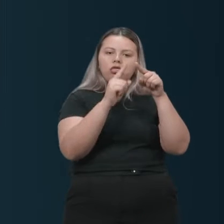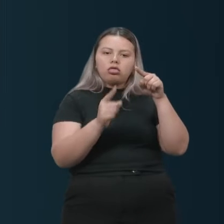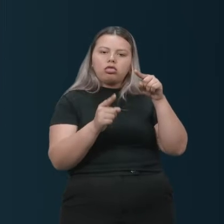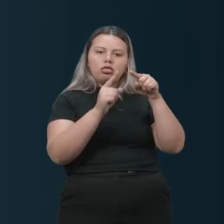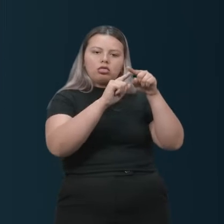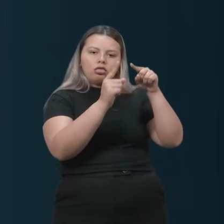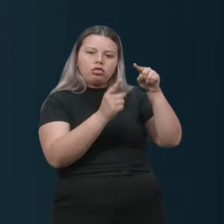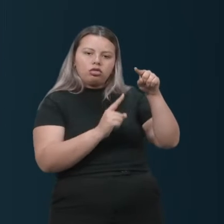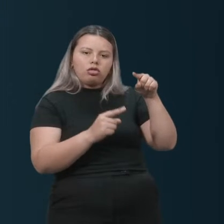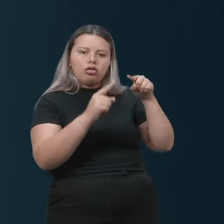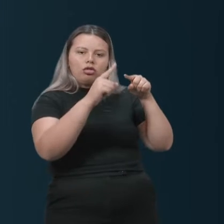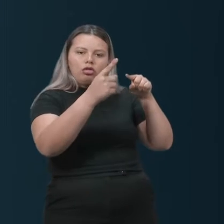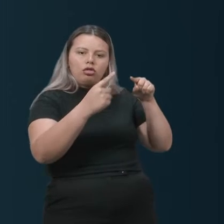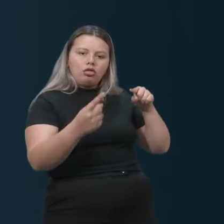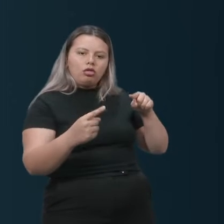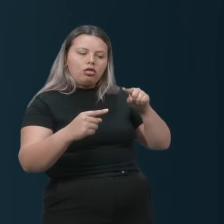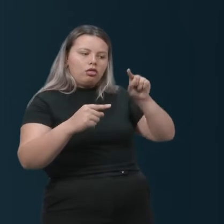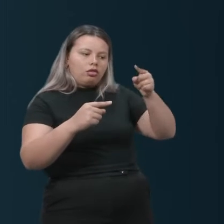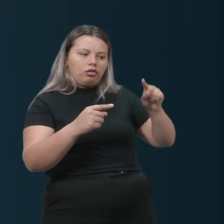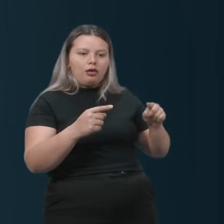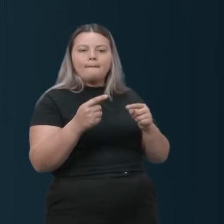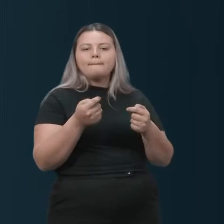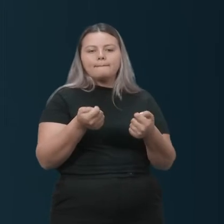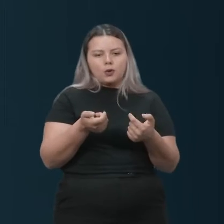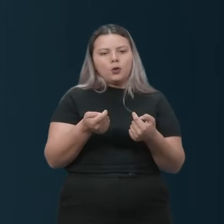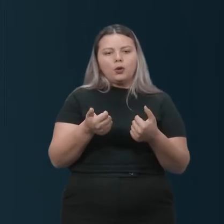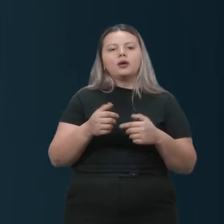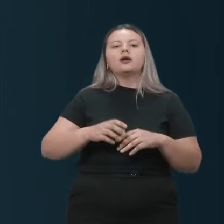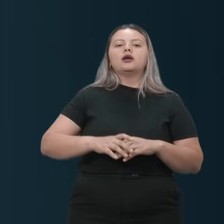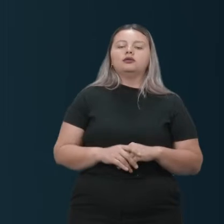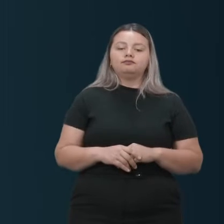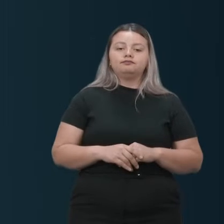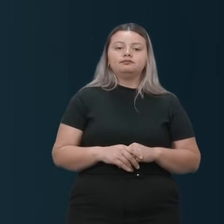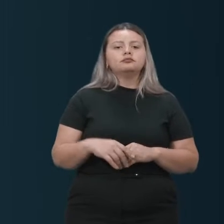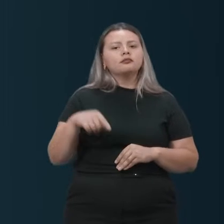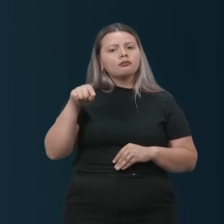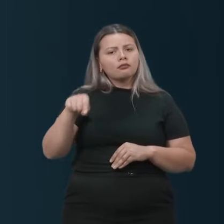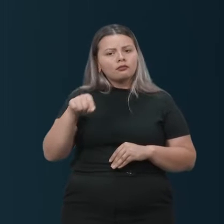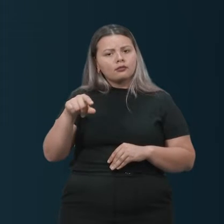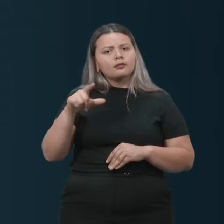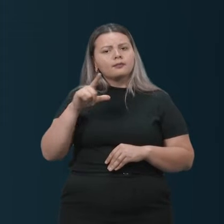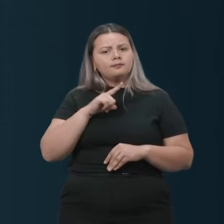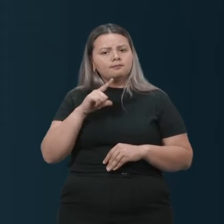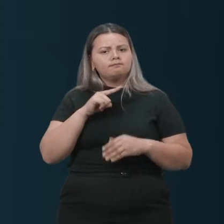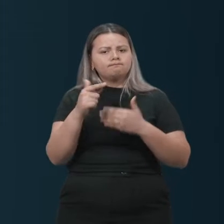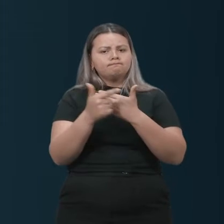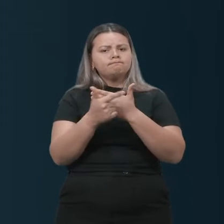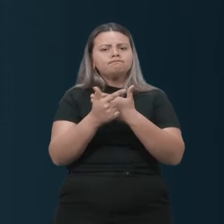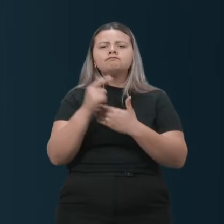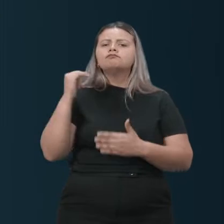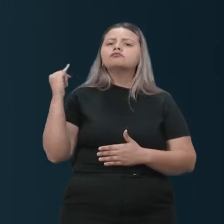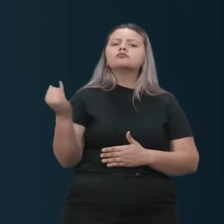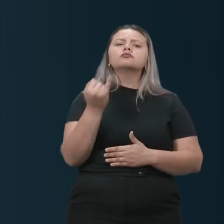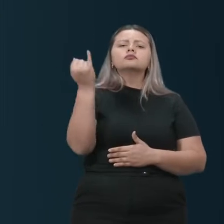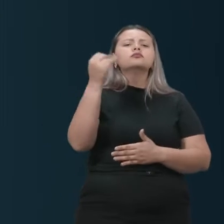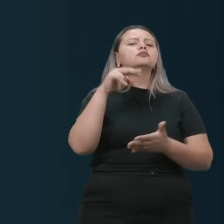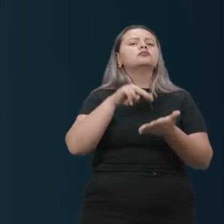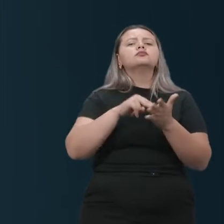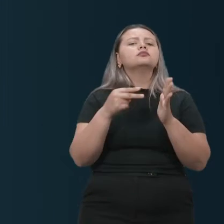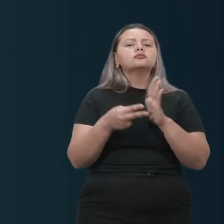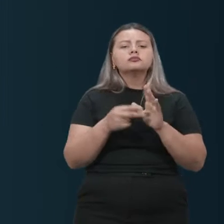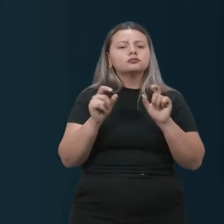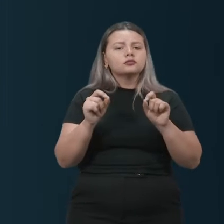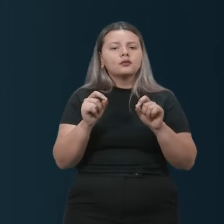mostrando uma célula central em verde com algumas ramificações. Essas células têm uma função importante